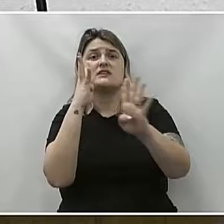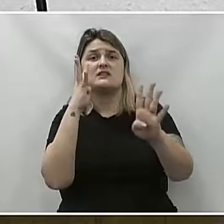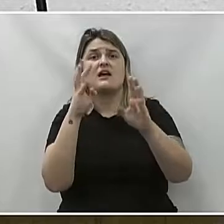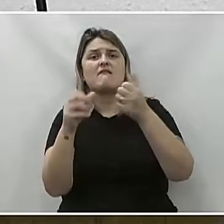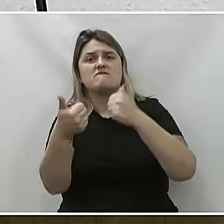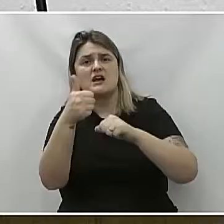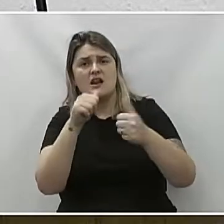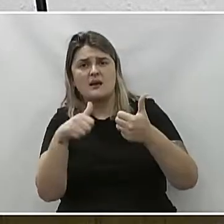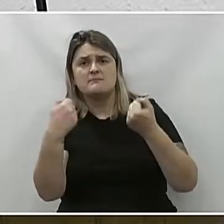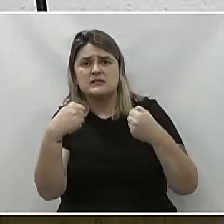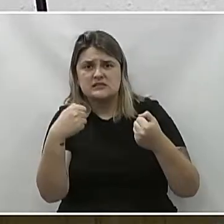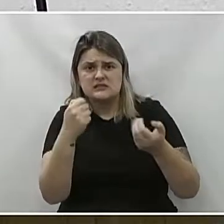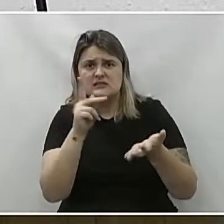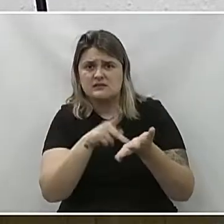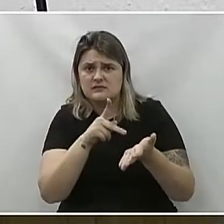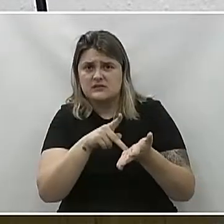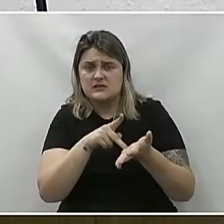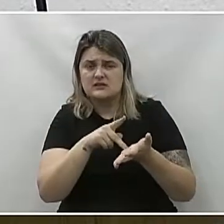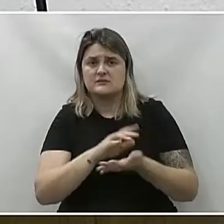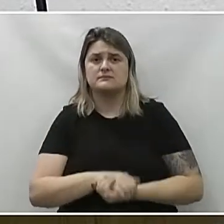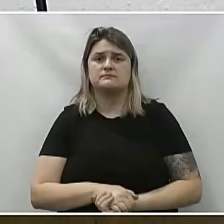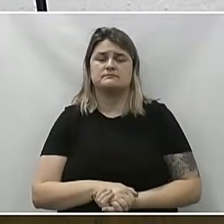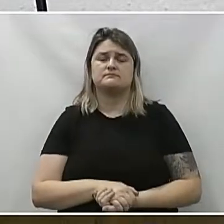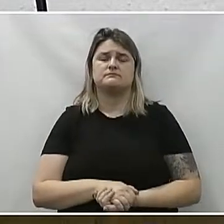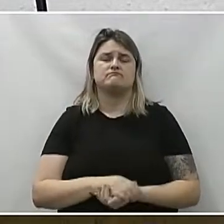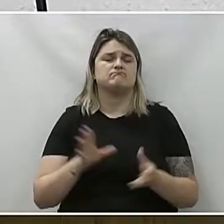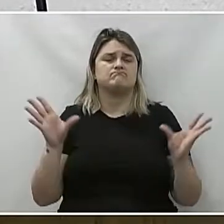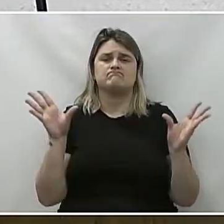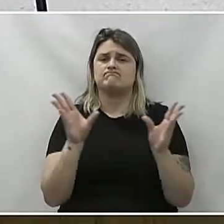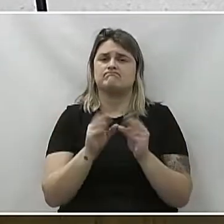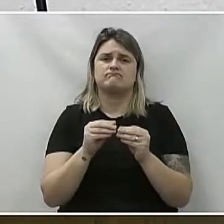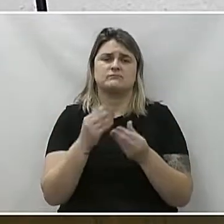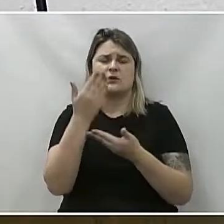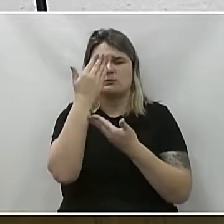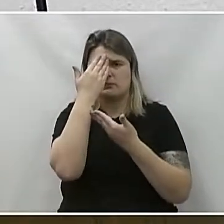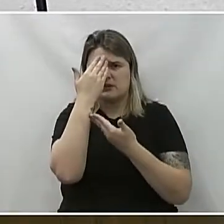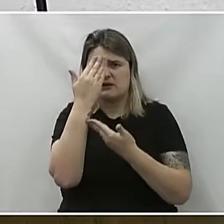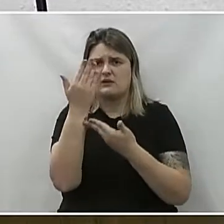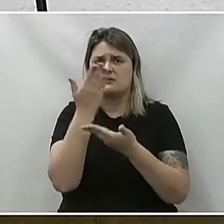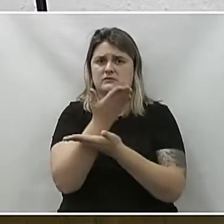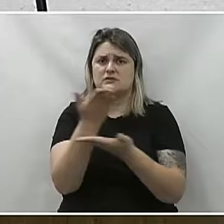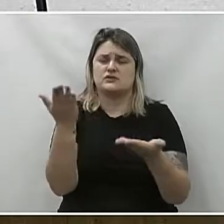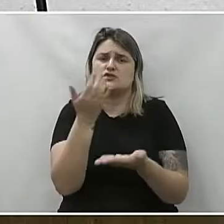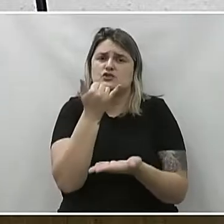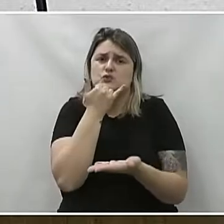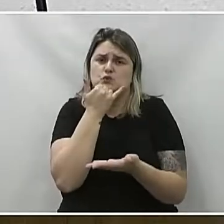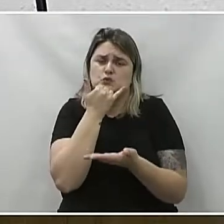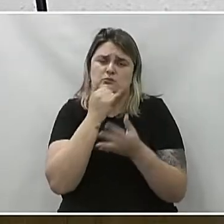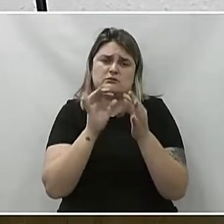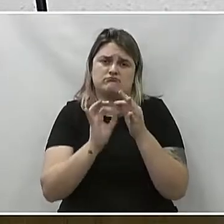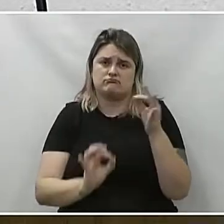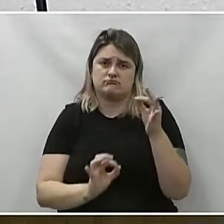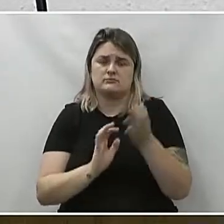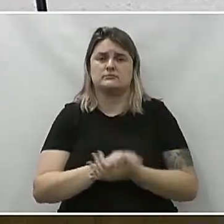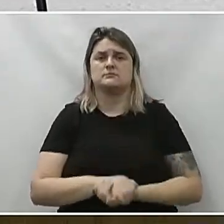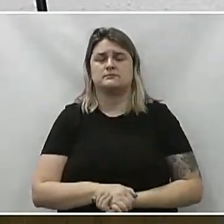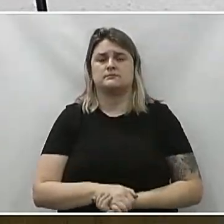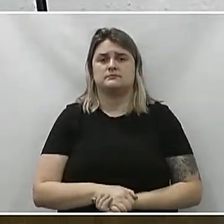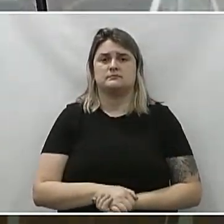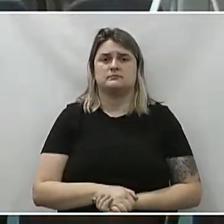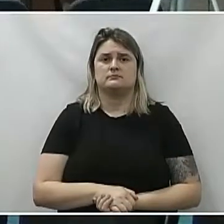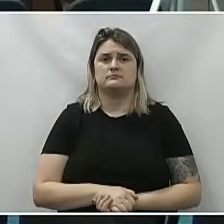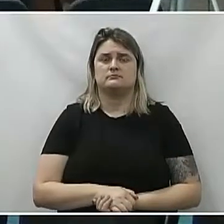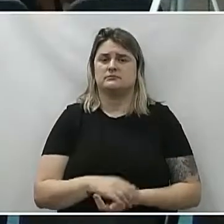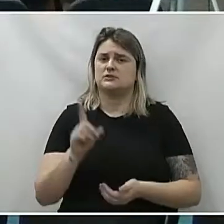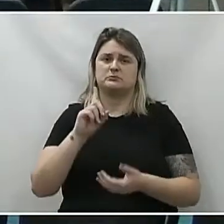se é necessário. Então, acho que é isso. Obrigada a todos. Desculpa alguma coisa.